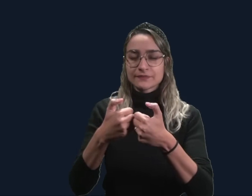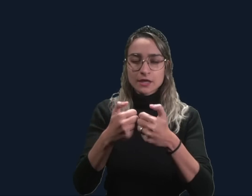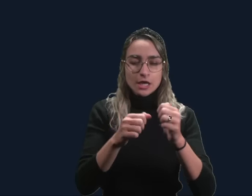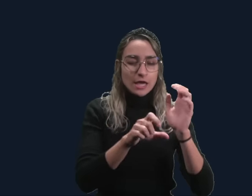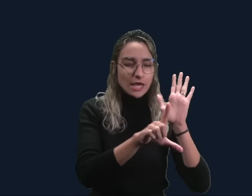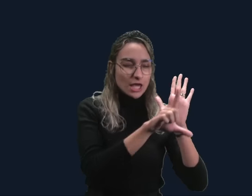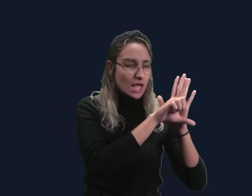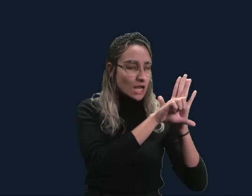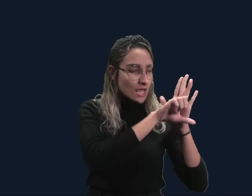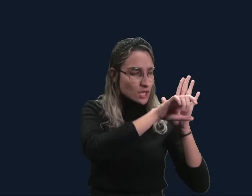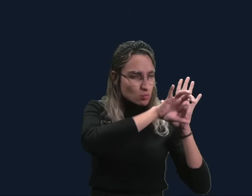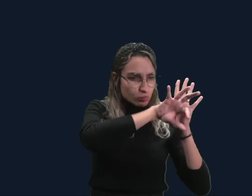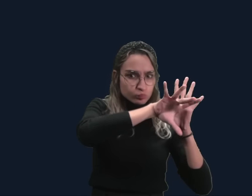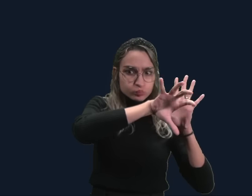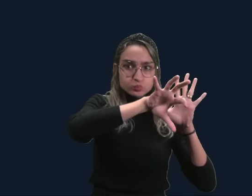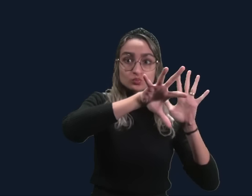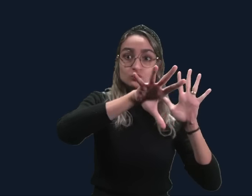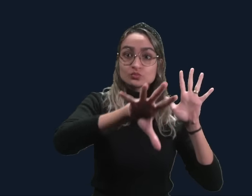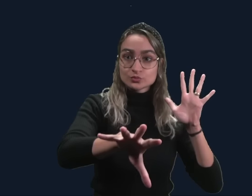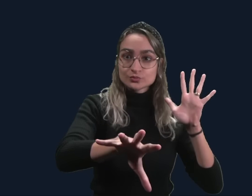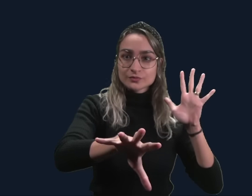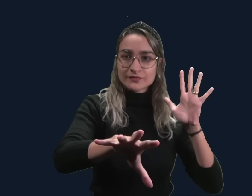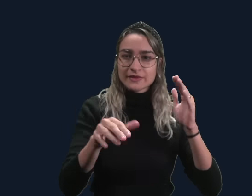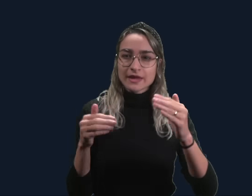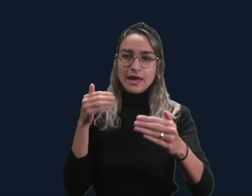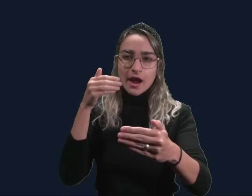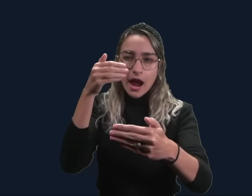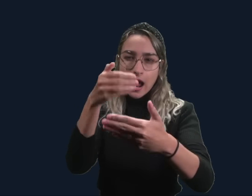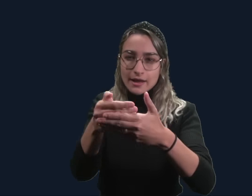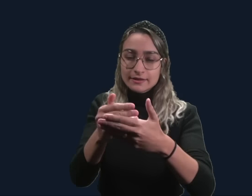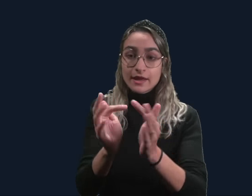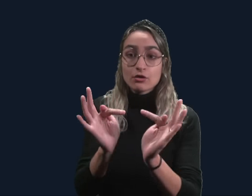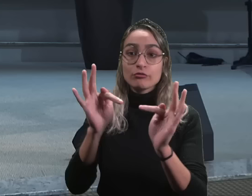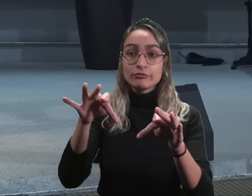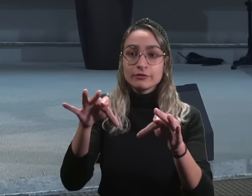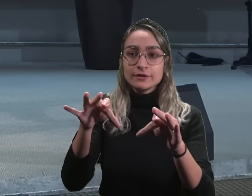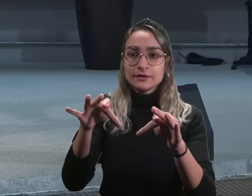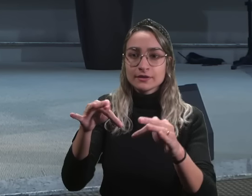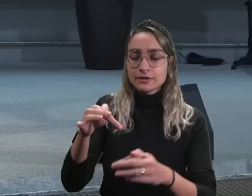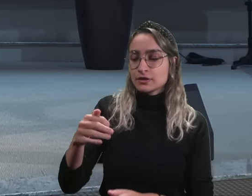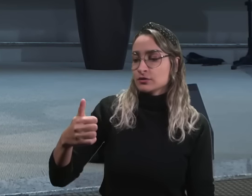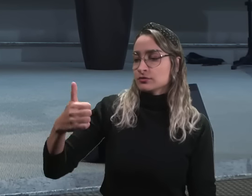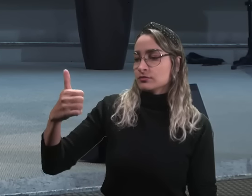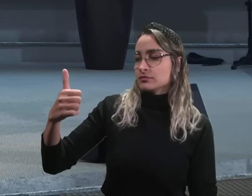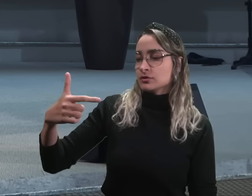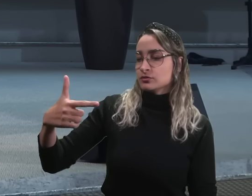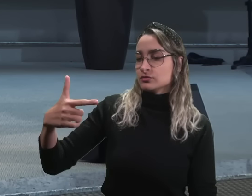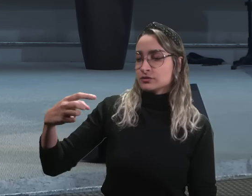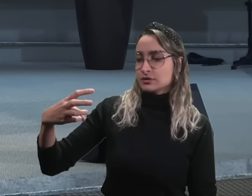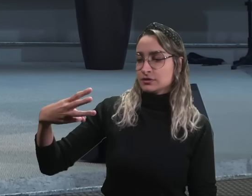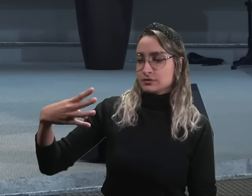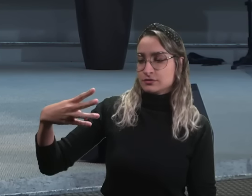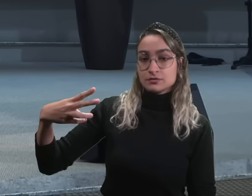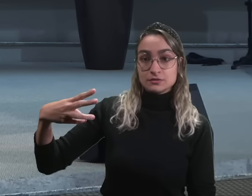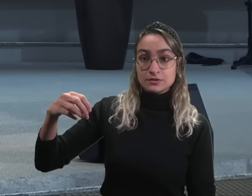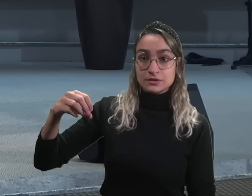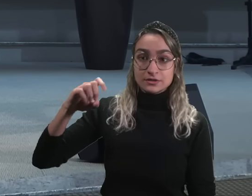Desde aquela época após o fim dos 2300 dias aqui após 22 de outubro